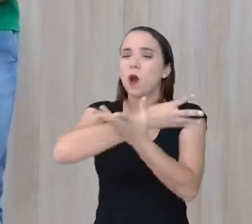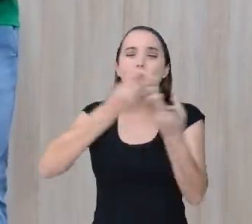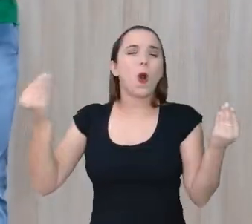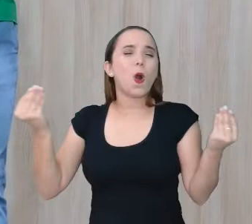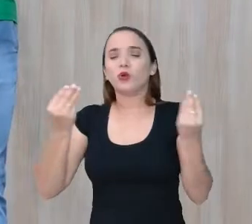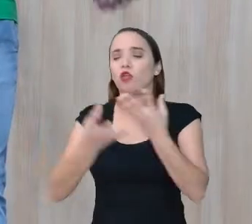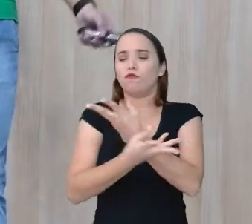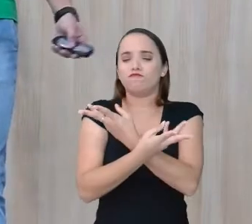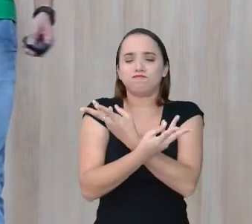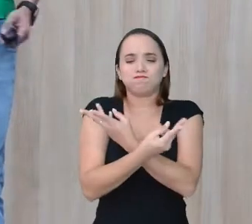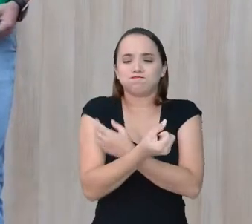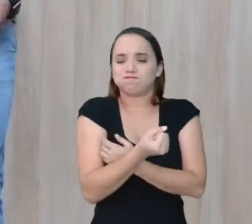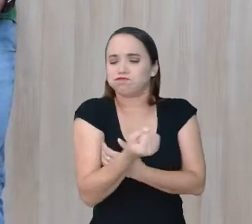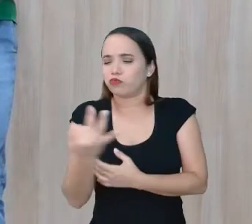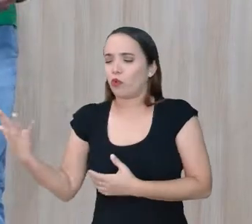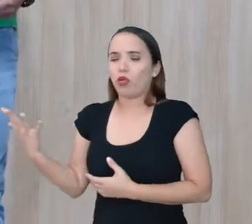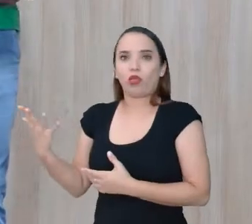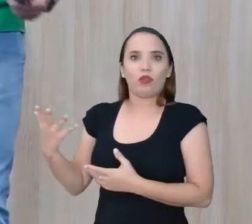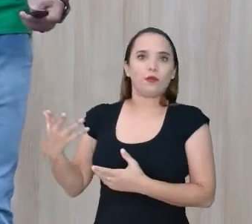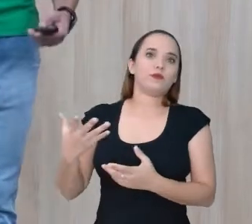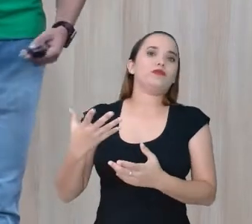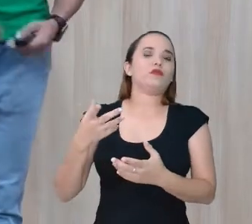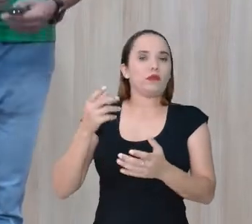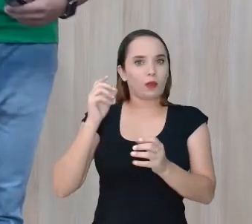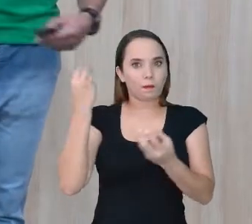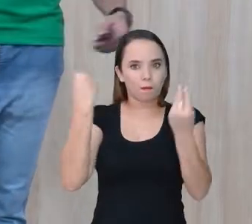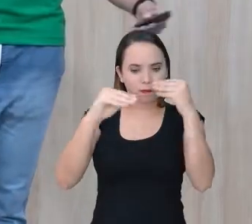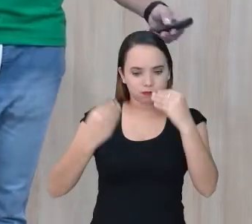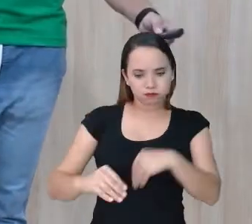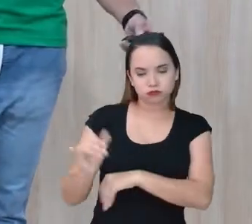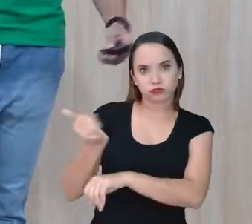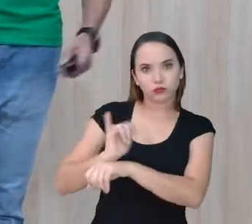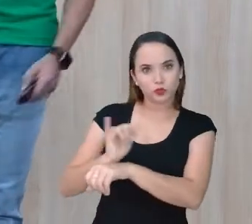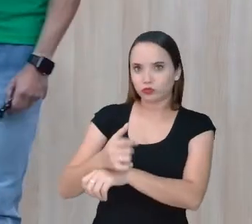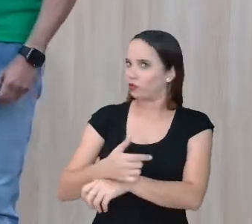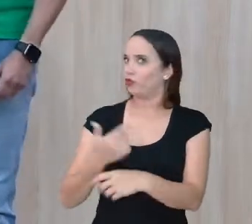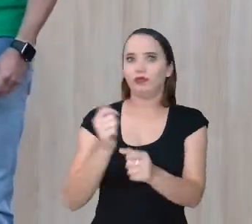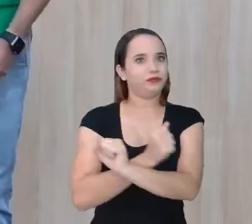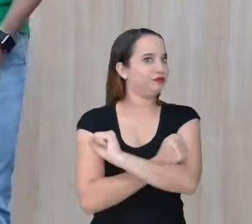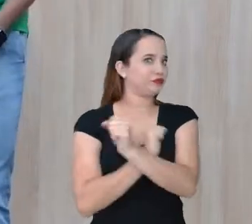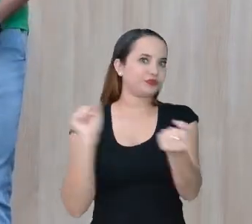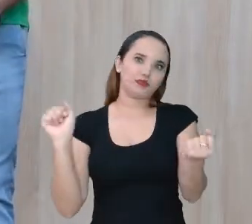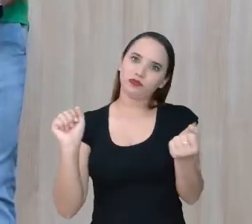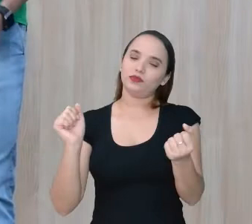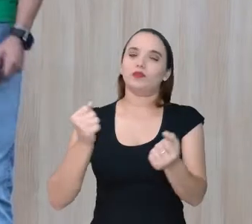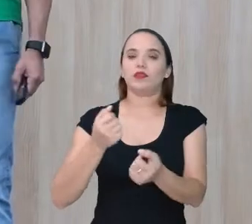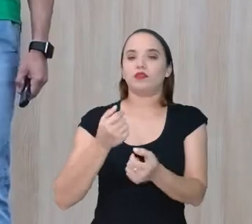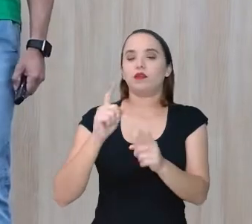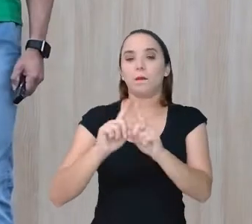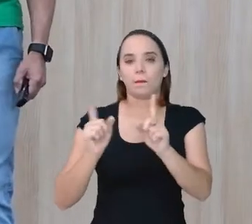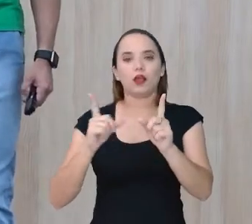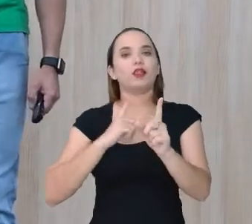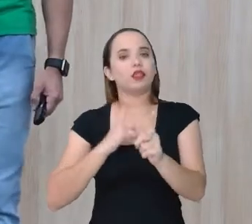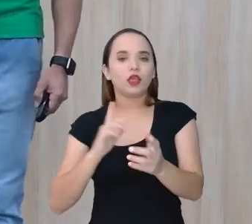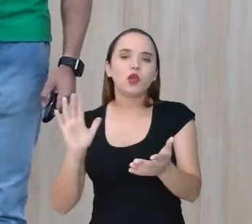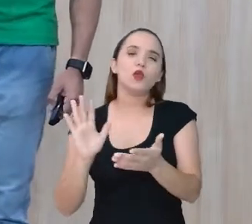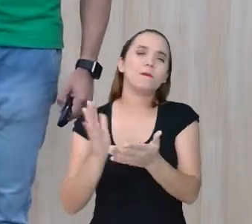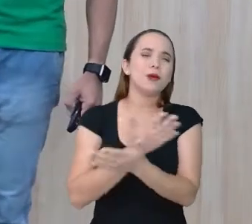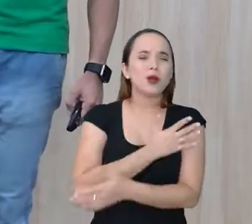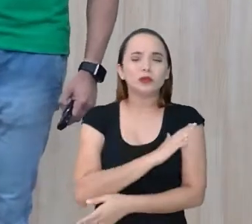a quantidade de vídeos que tem no YouTube, a gente não tem como contar, mas a gente tem como encontrar